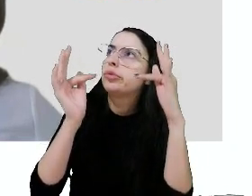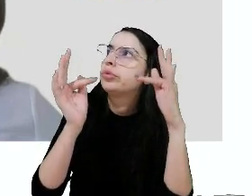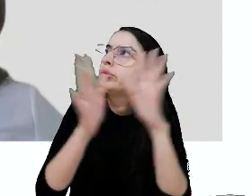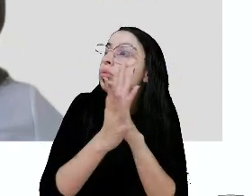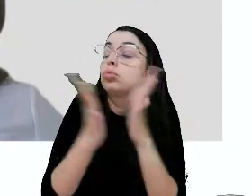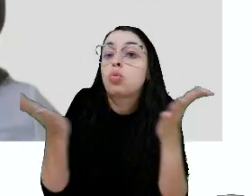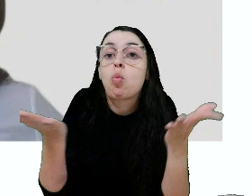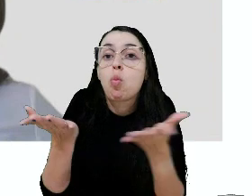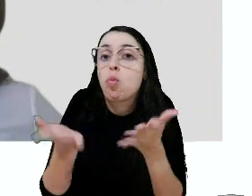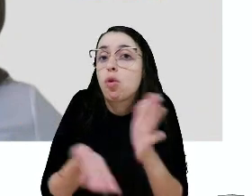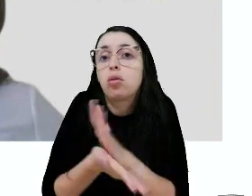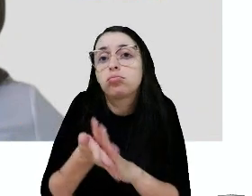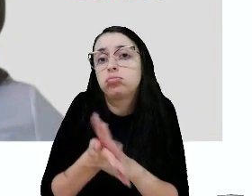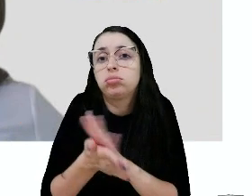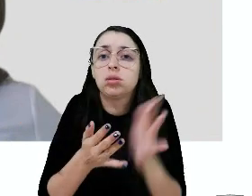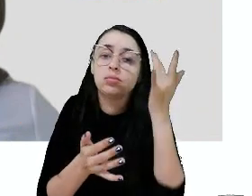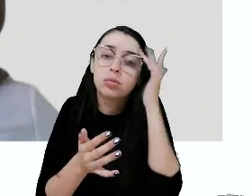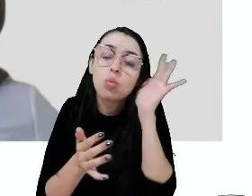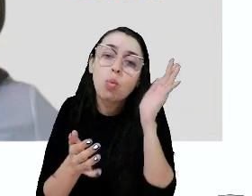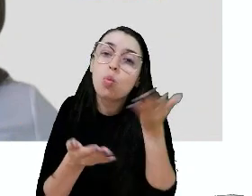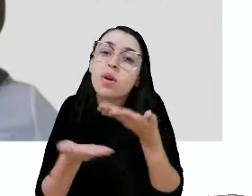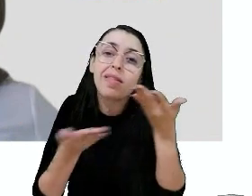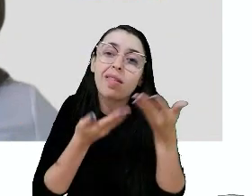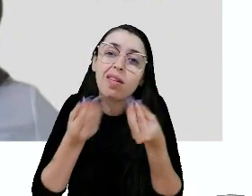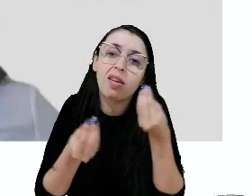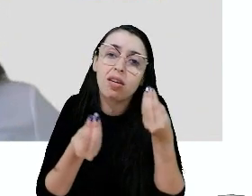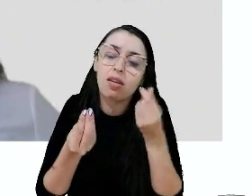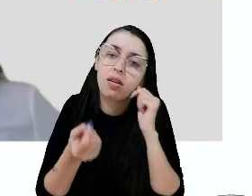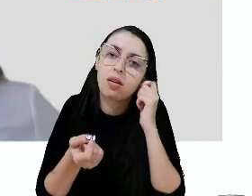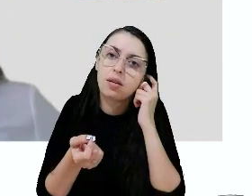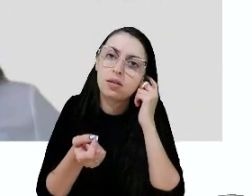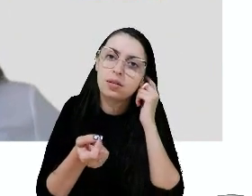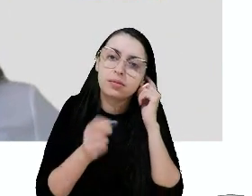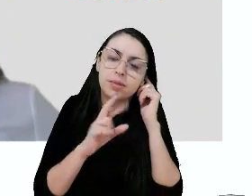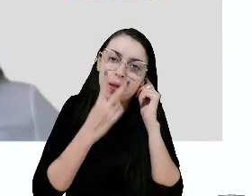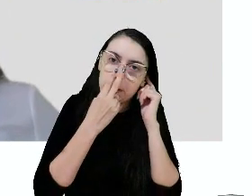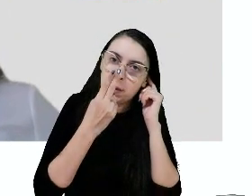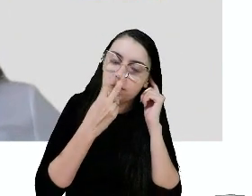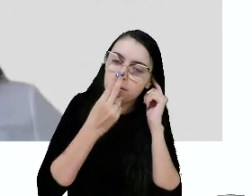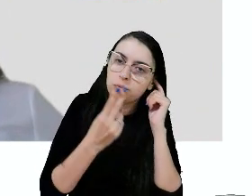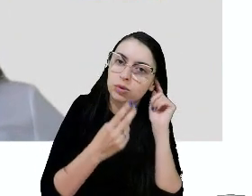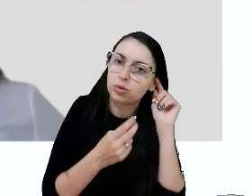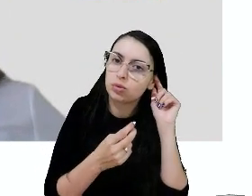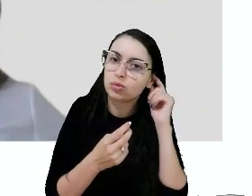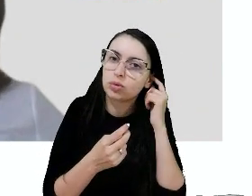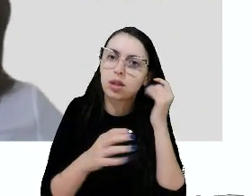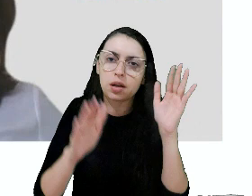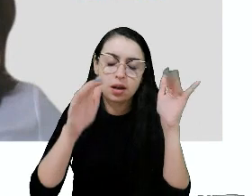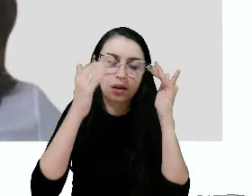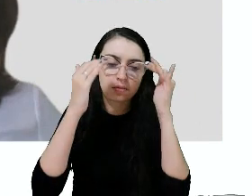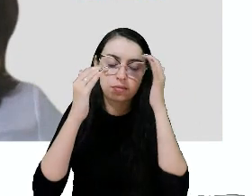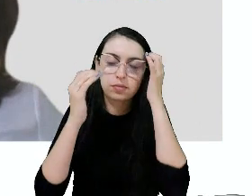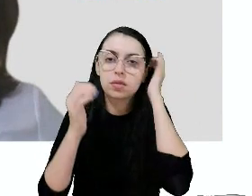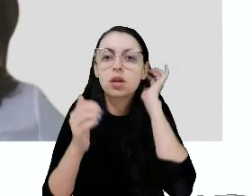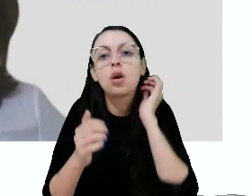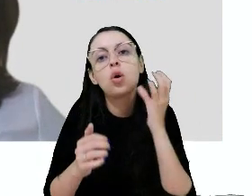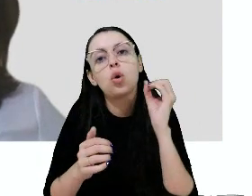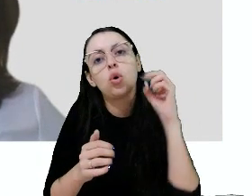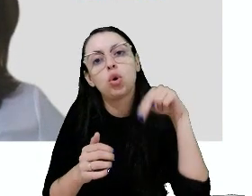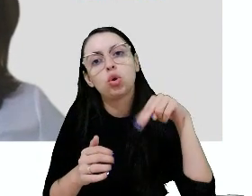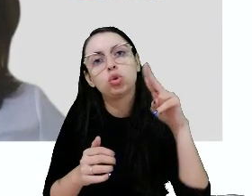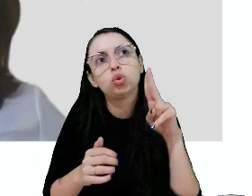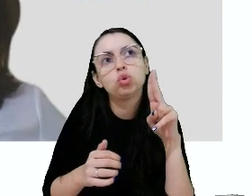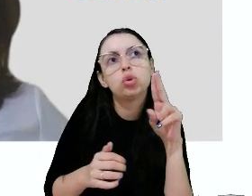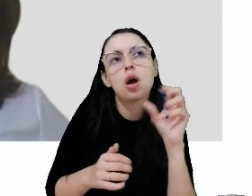o semestre que vem, não é? E o que eu acho já chamava a atenção da